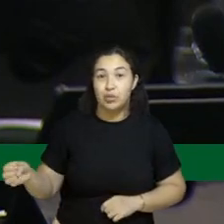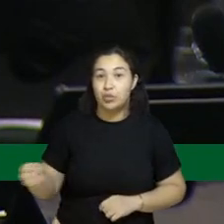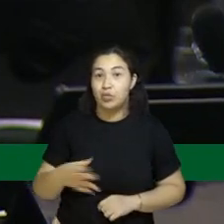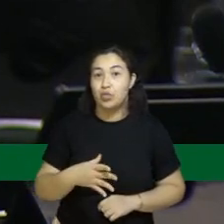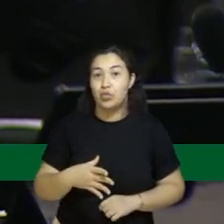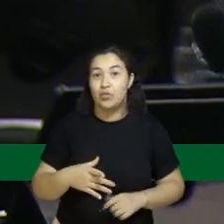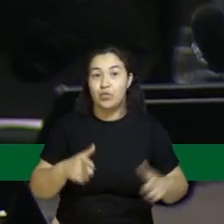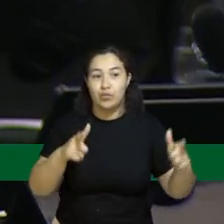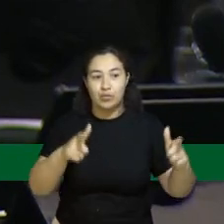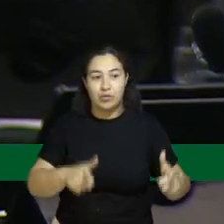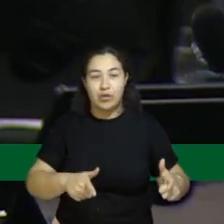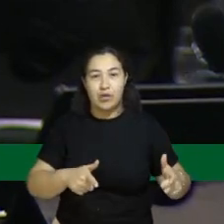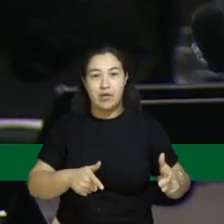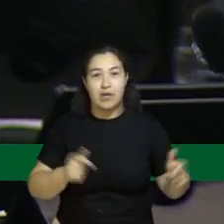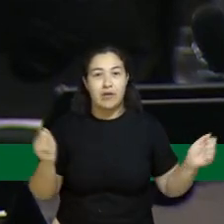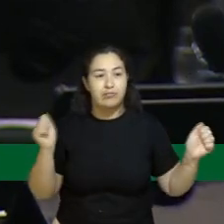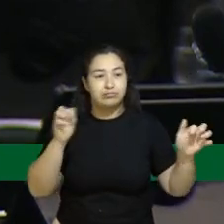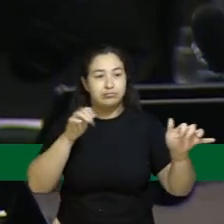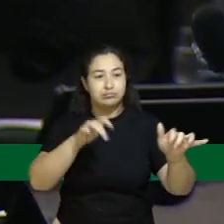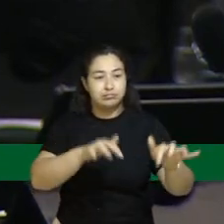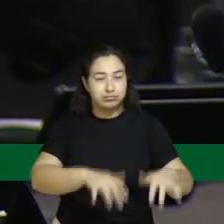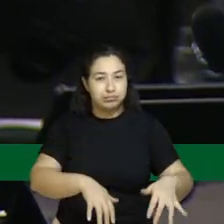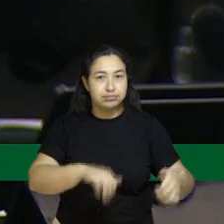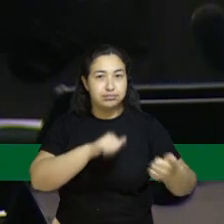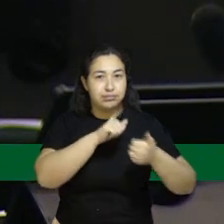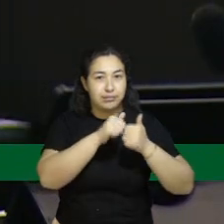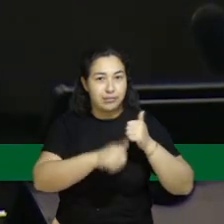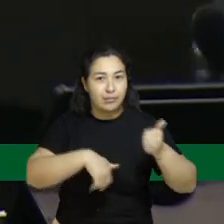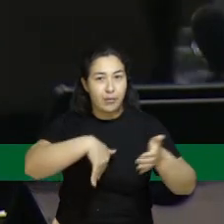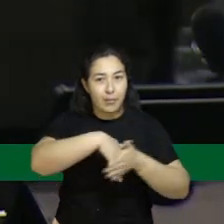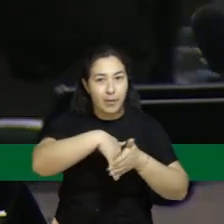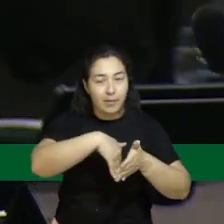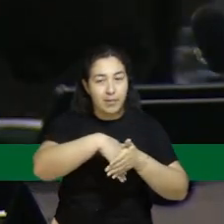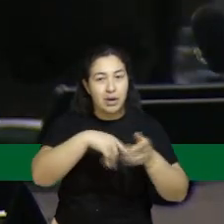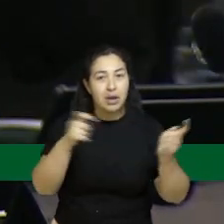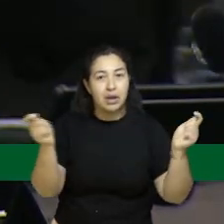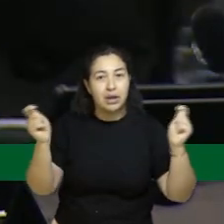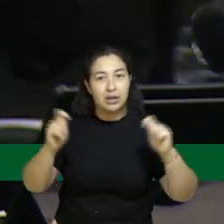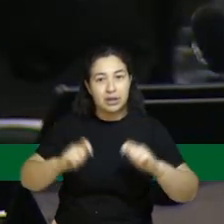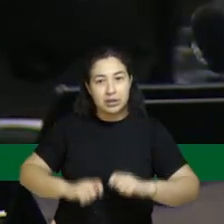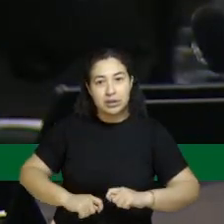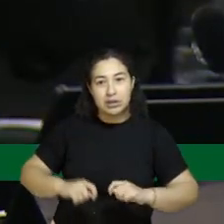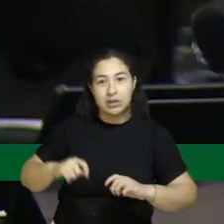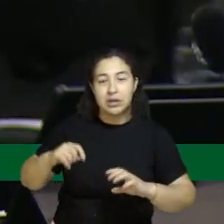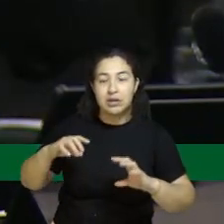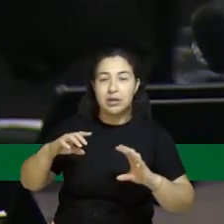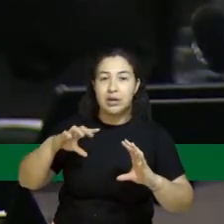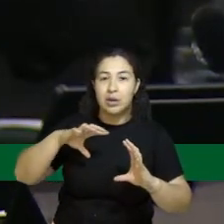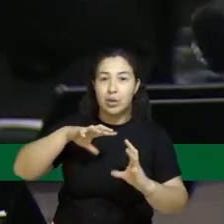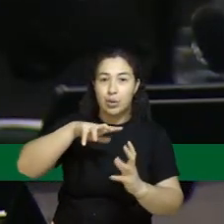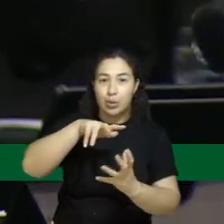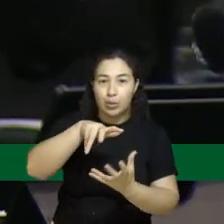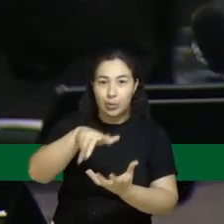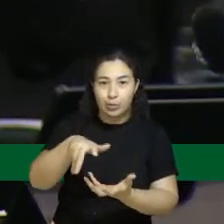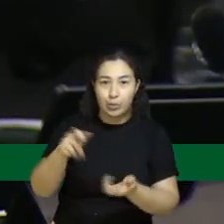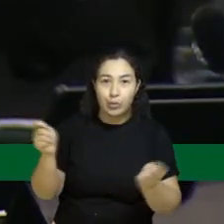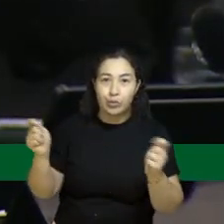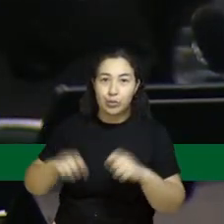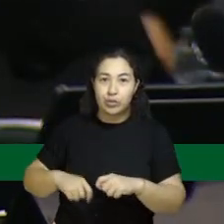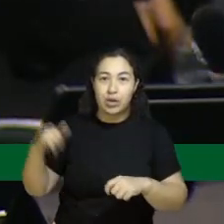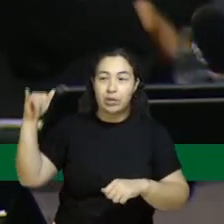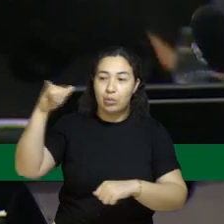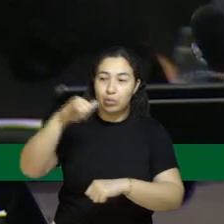envolvimento comunitário, ampliando para a região oeste o acesso para o mundo pelo aeroporto Serafim Bertazzo. O clube